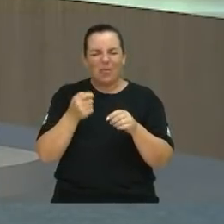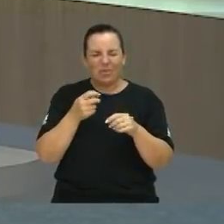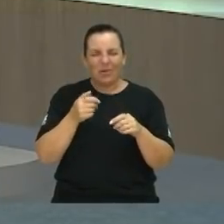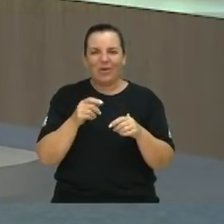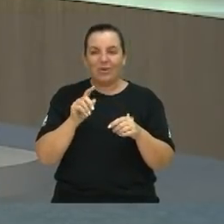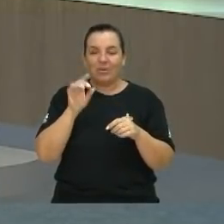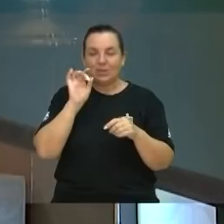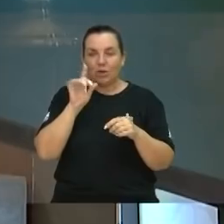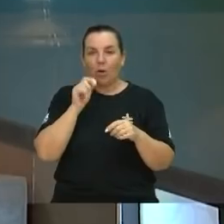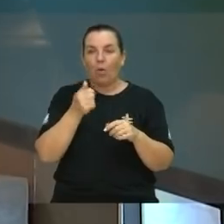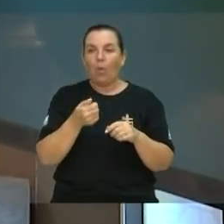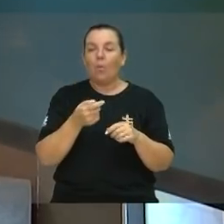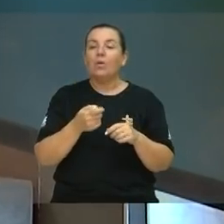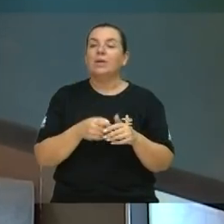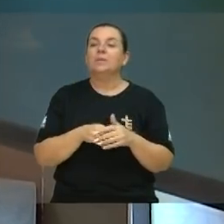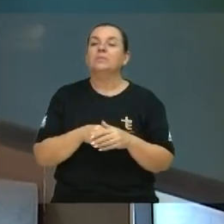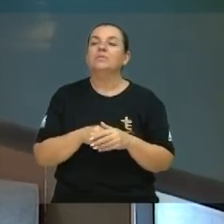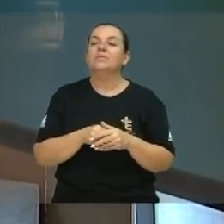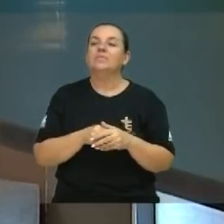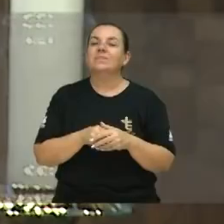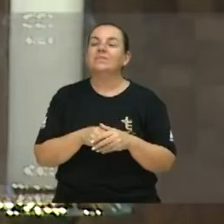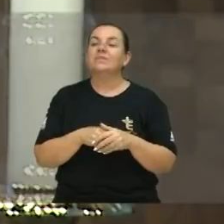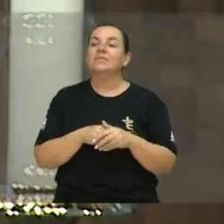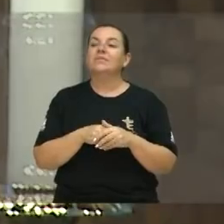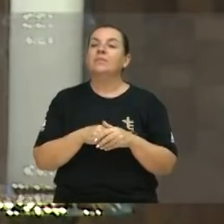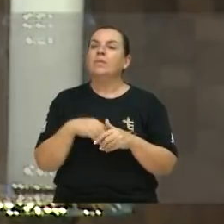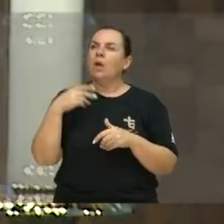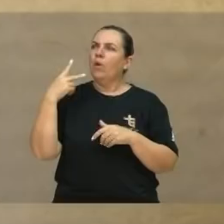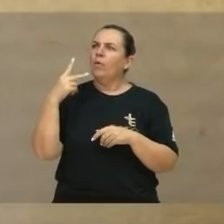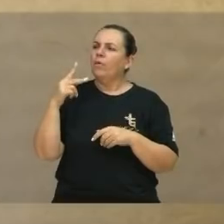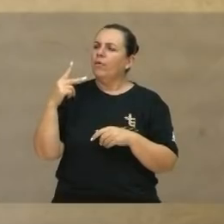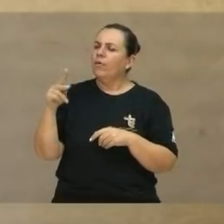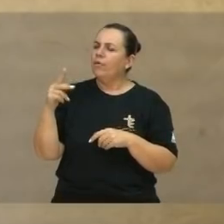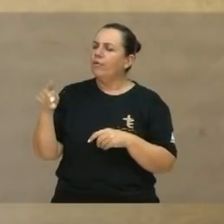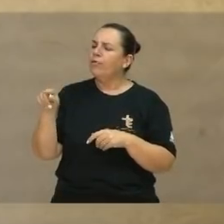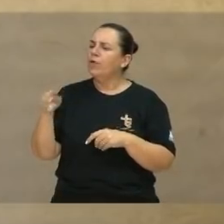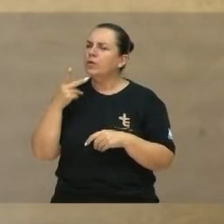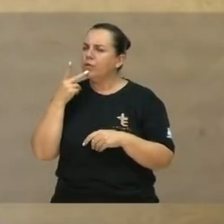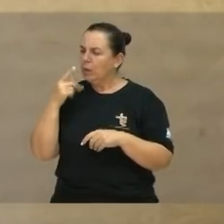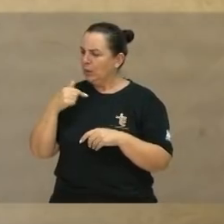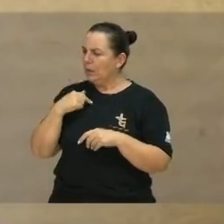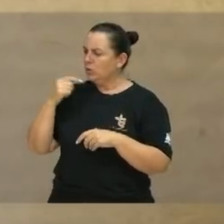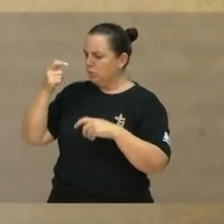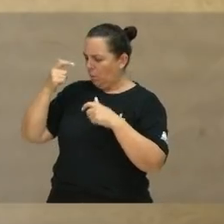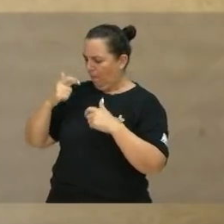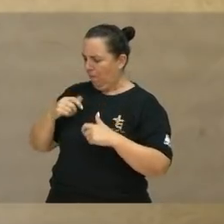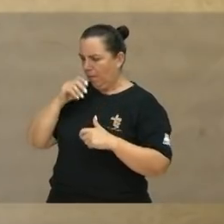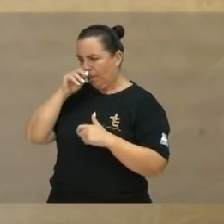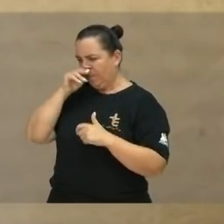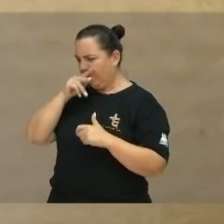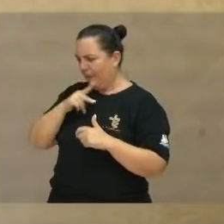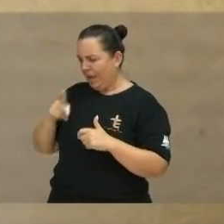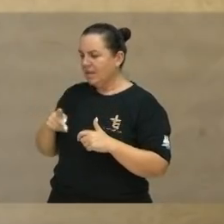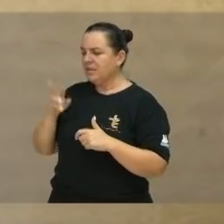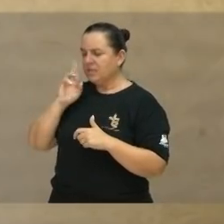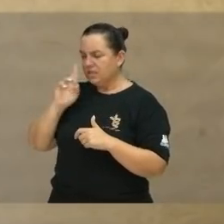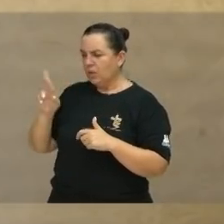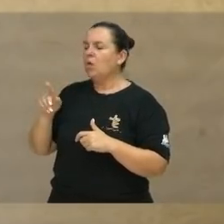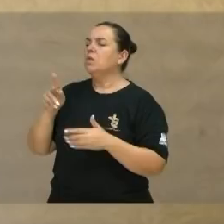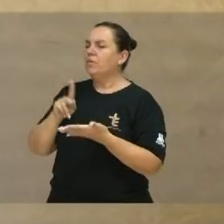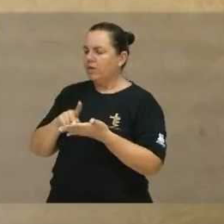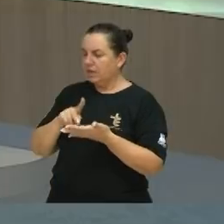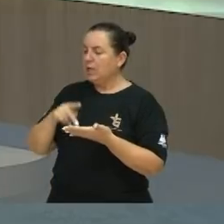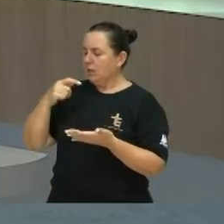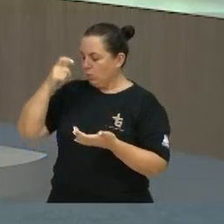a gente vai mais um pouquinho e william vós me chamais mestre e senhor e dizeis bem pois